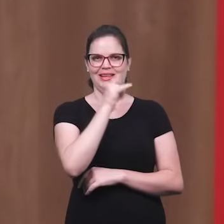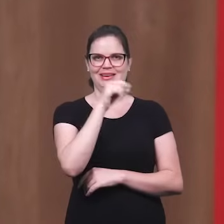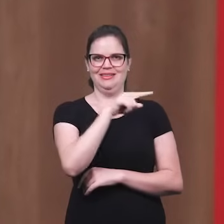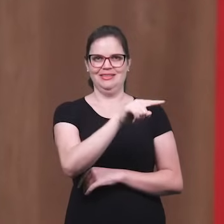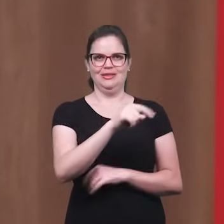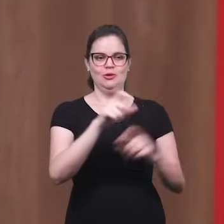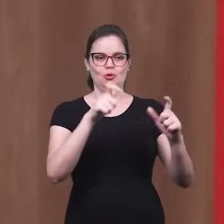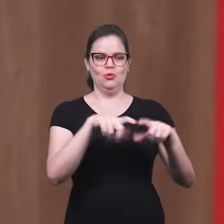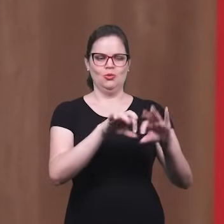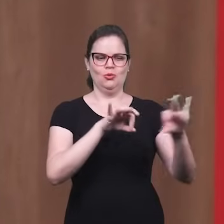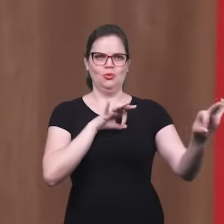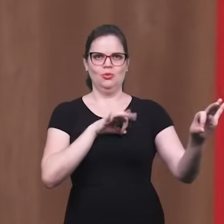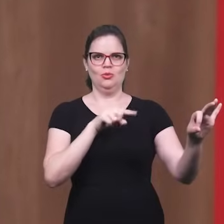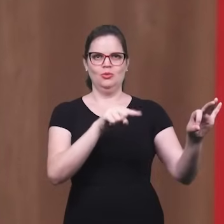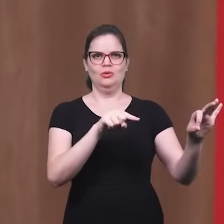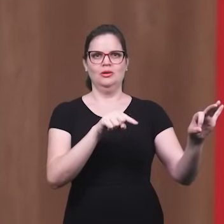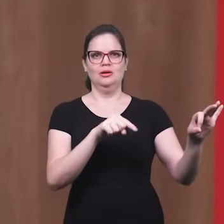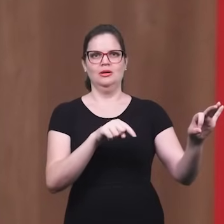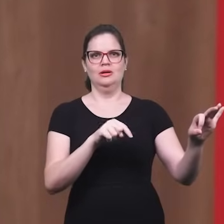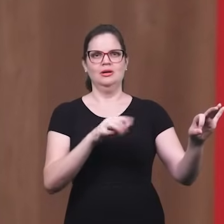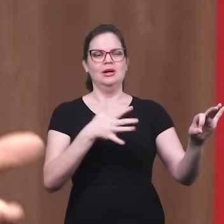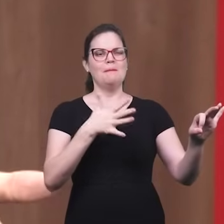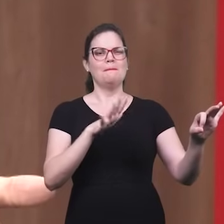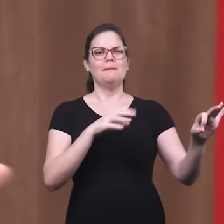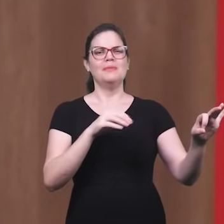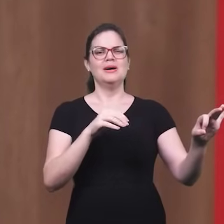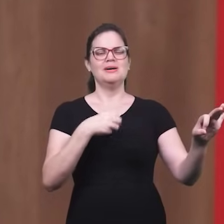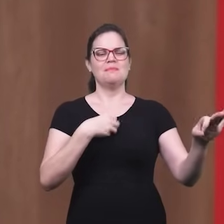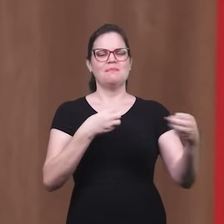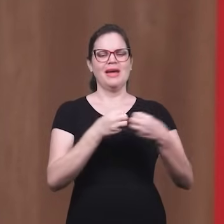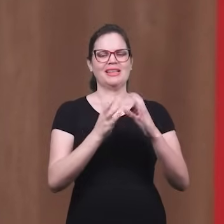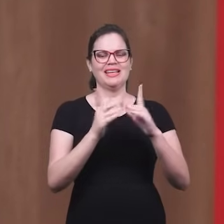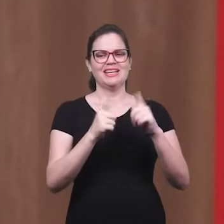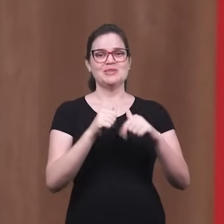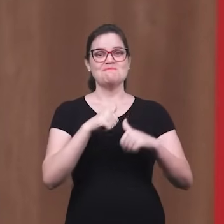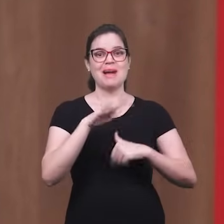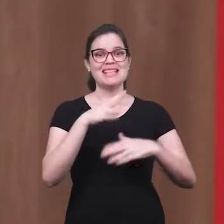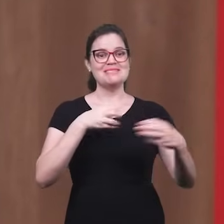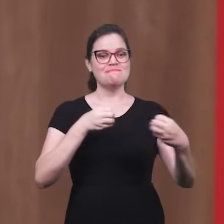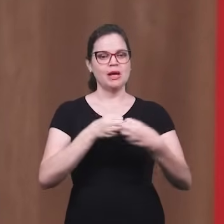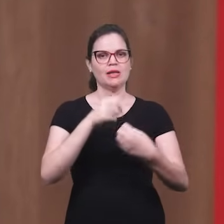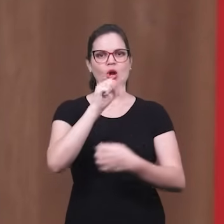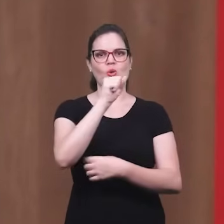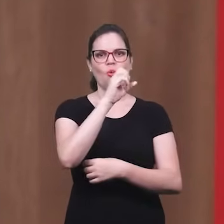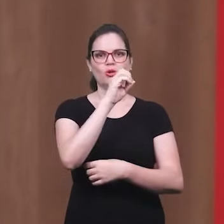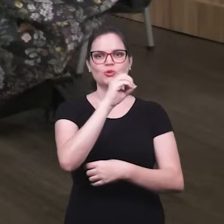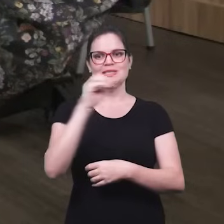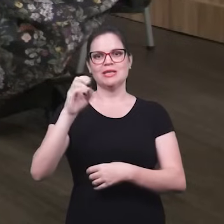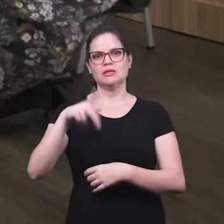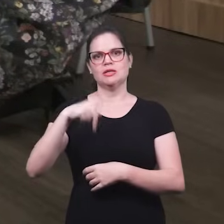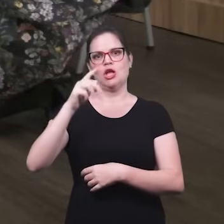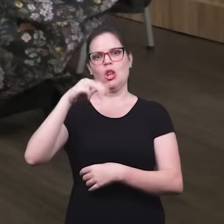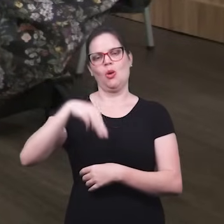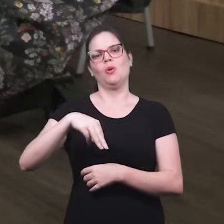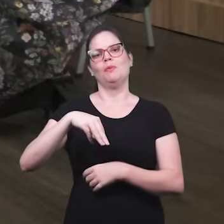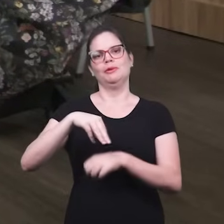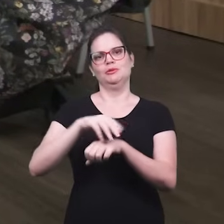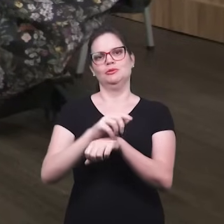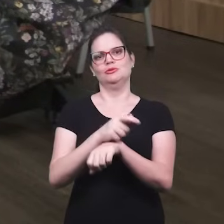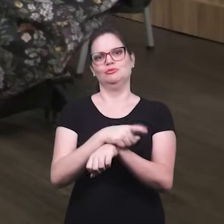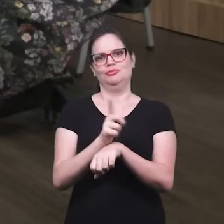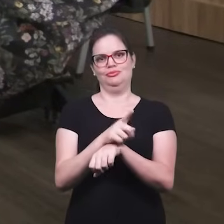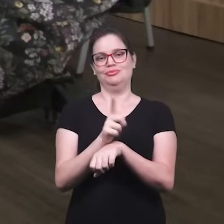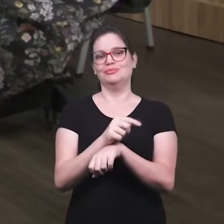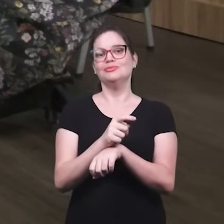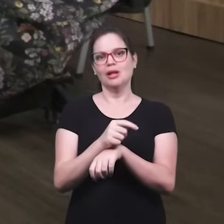está indo para um lugar distante, a igreja mais perto, acho que é 800 quilômetros, 600, uma coisa assim. Meu conselho é estar em comunhão com os cultos